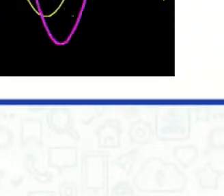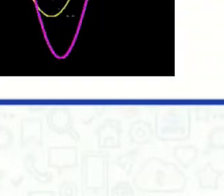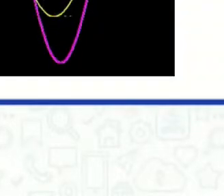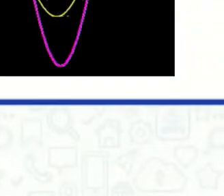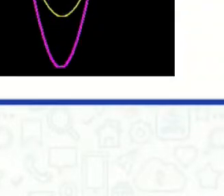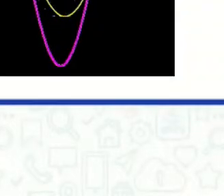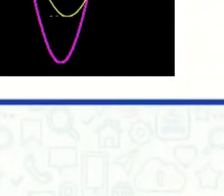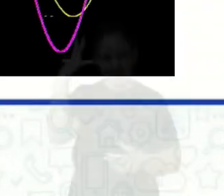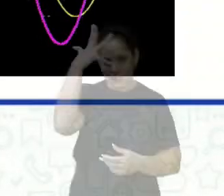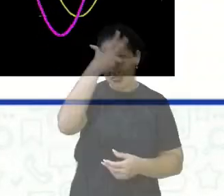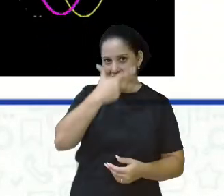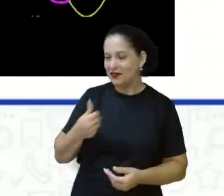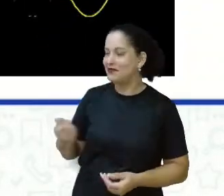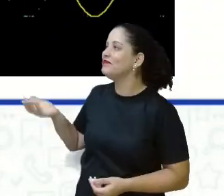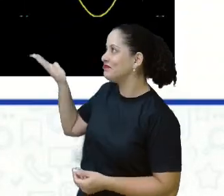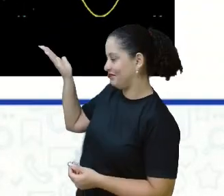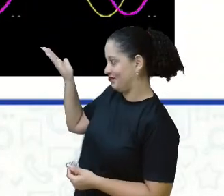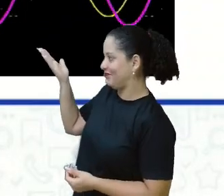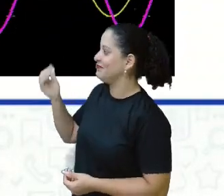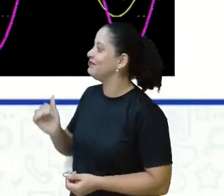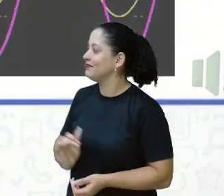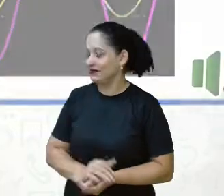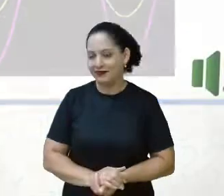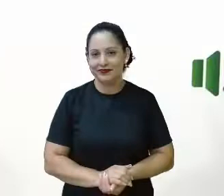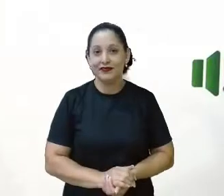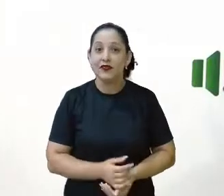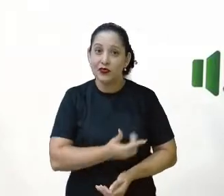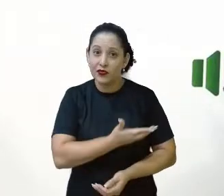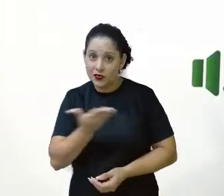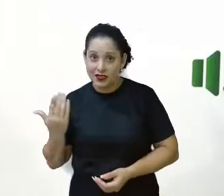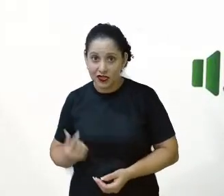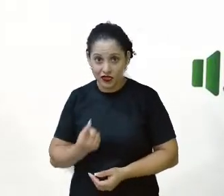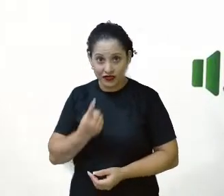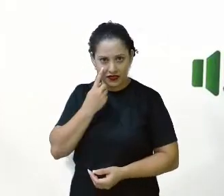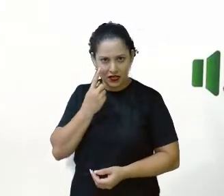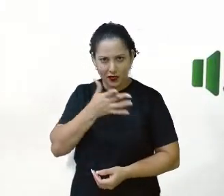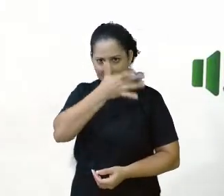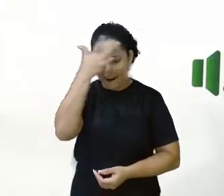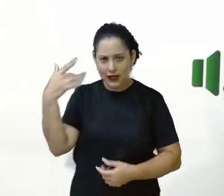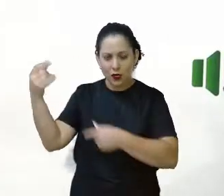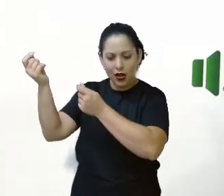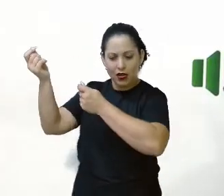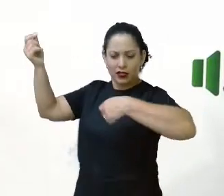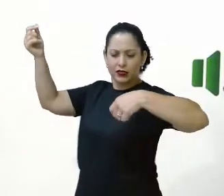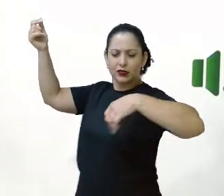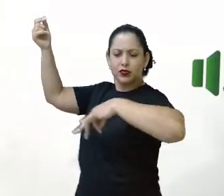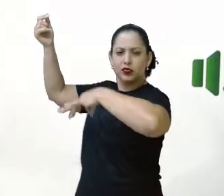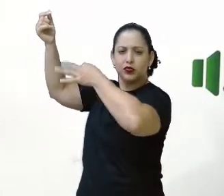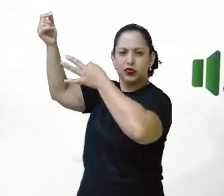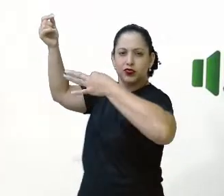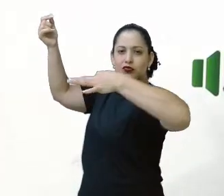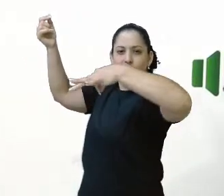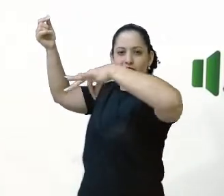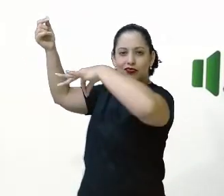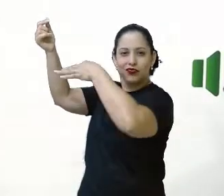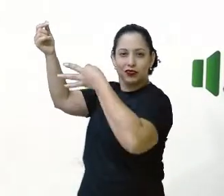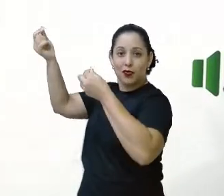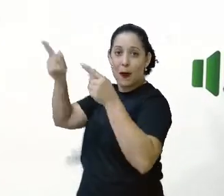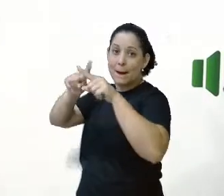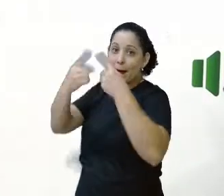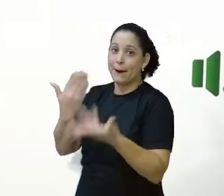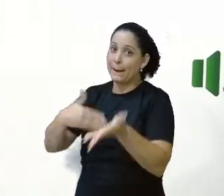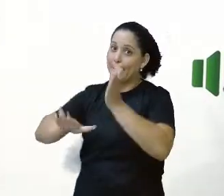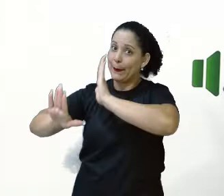Muito bonito aí, né? Aí vocês viram uma pessoa tocando um violino, mas havia um som de fundo, né? Com